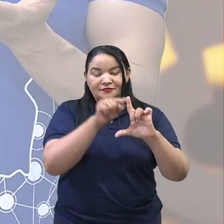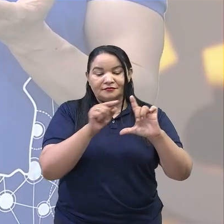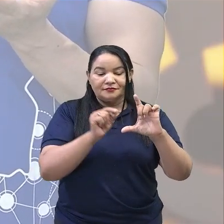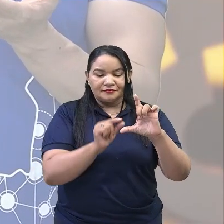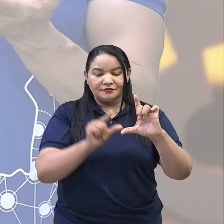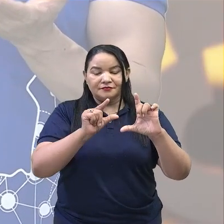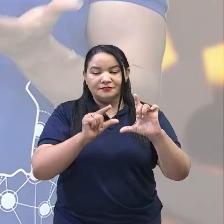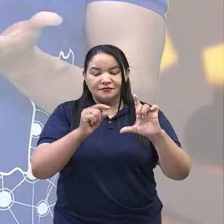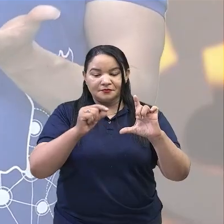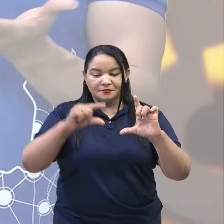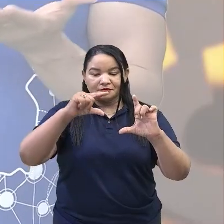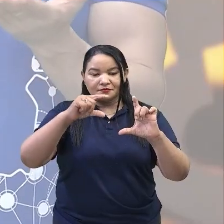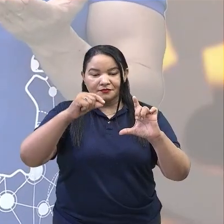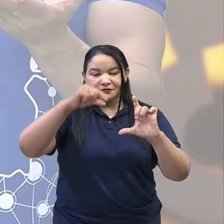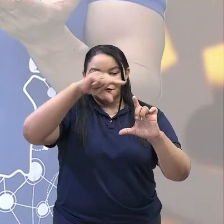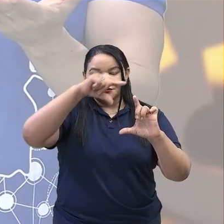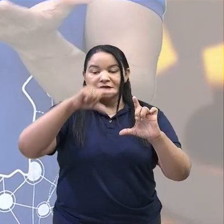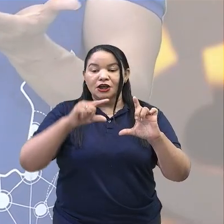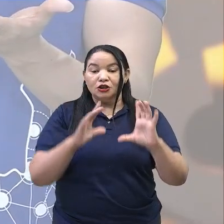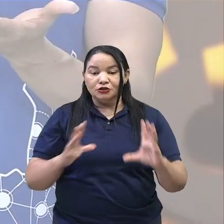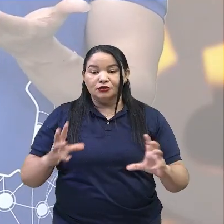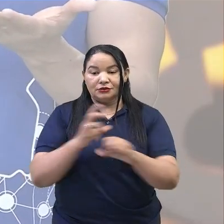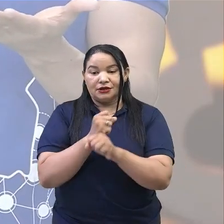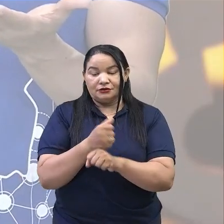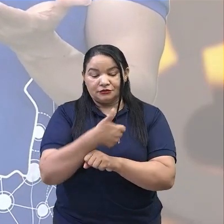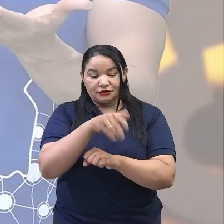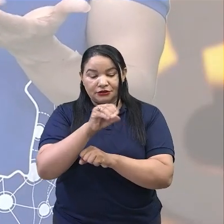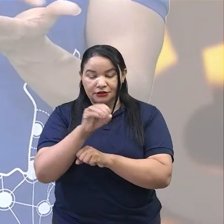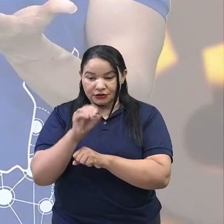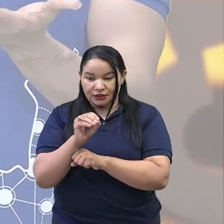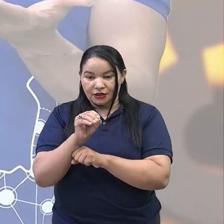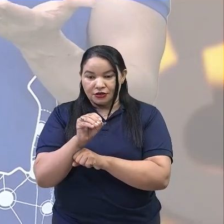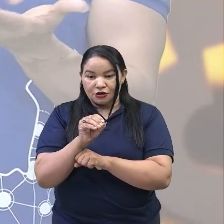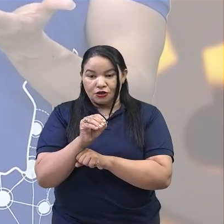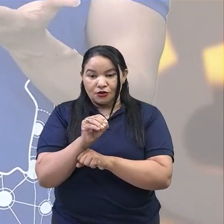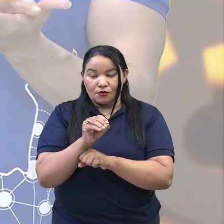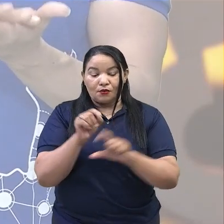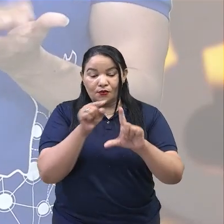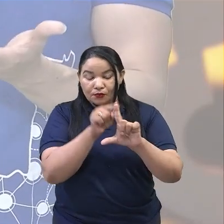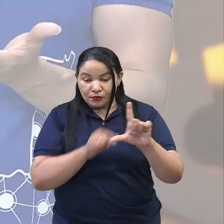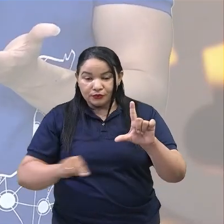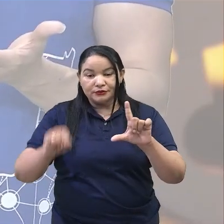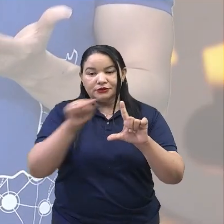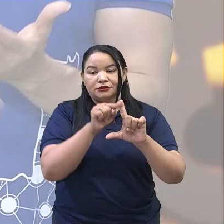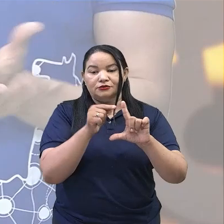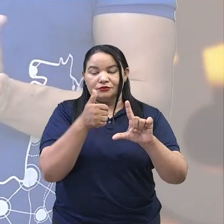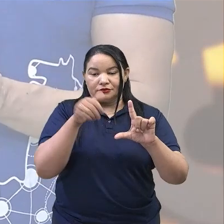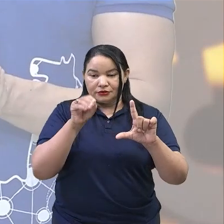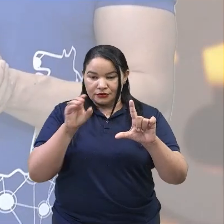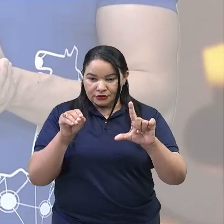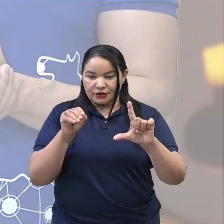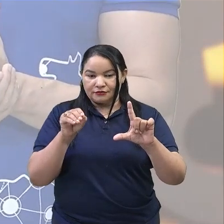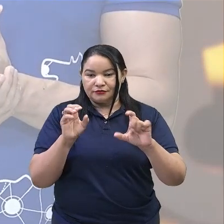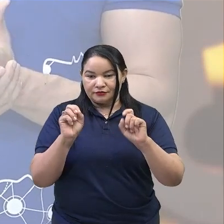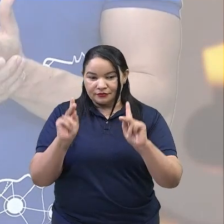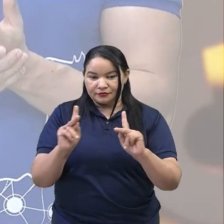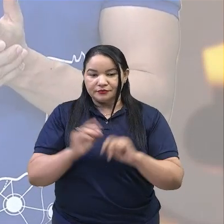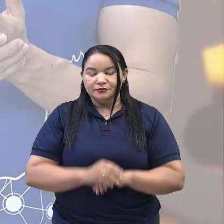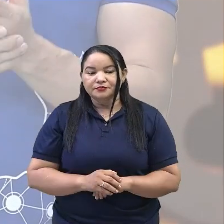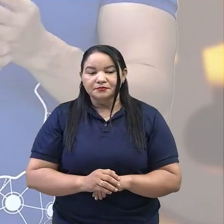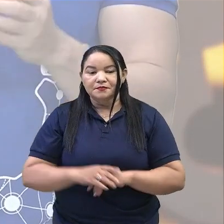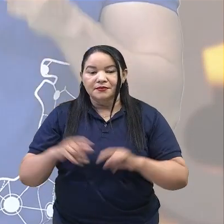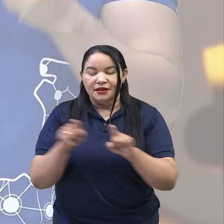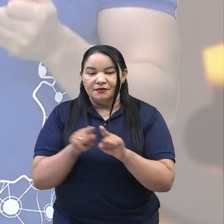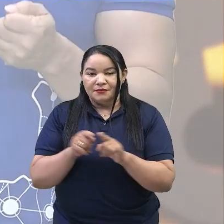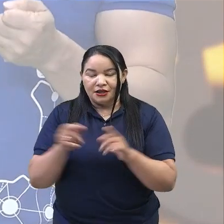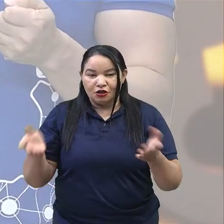fatia corresponde ali a uma parte de um total de 100, que seria o círculo todo, a pizza toda, certo? Prosseguindo, a gente observa